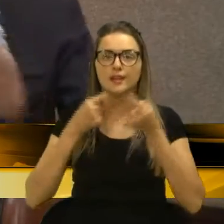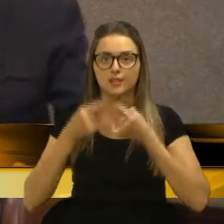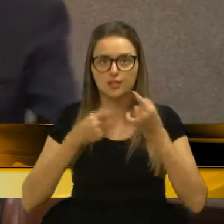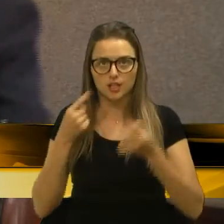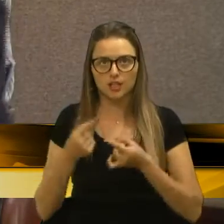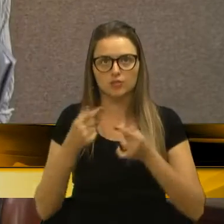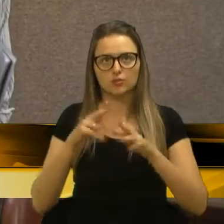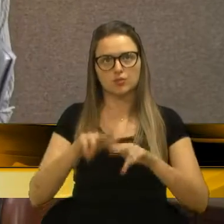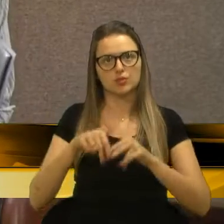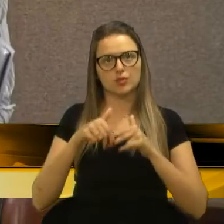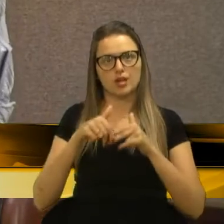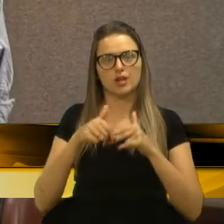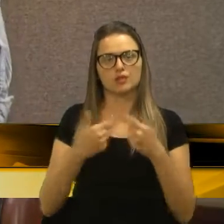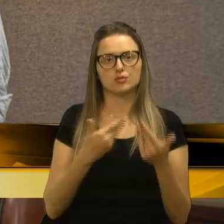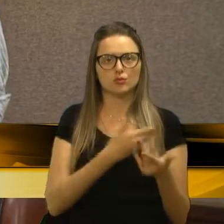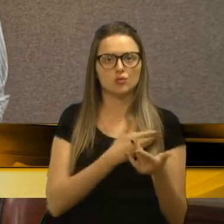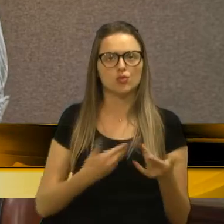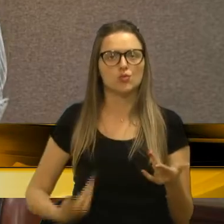causa desses